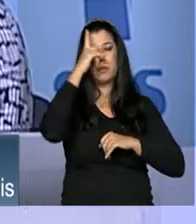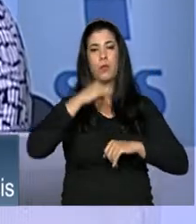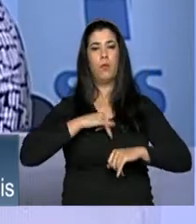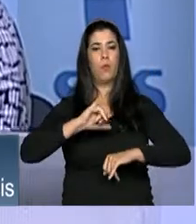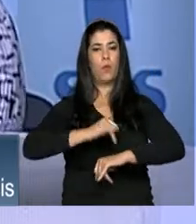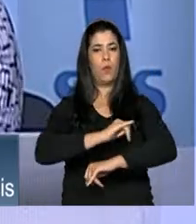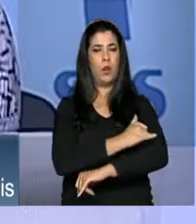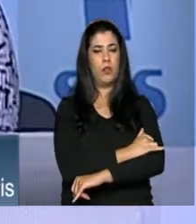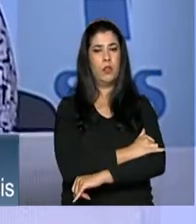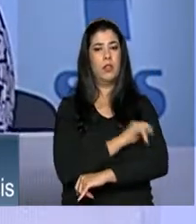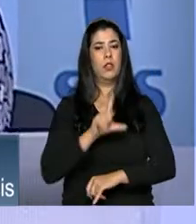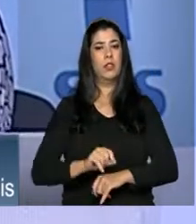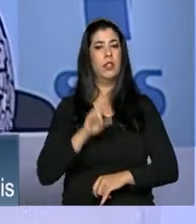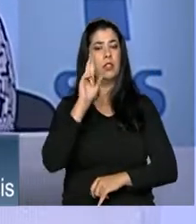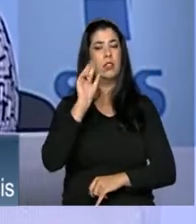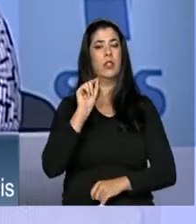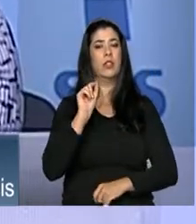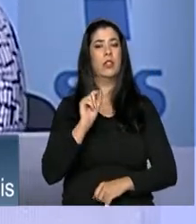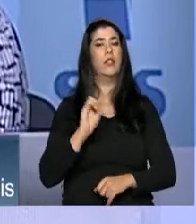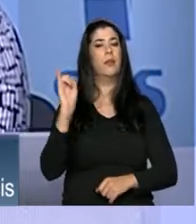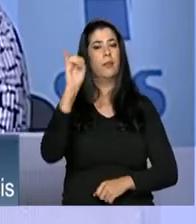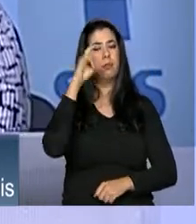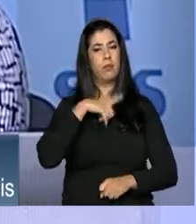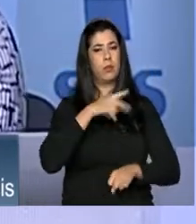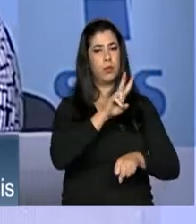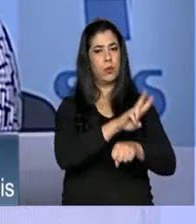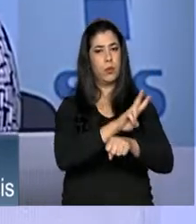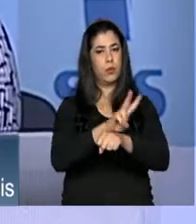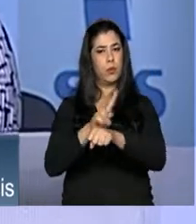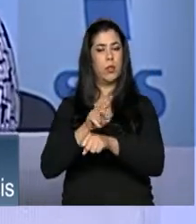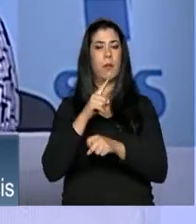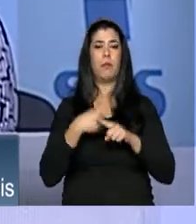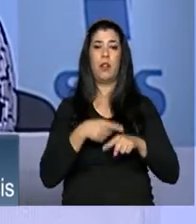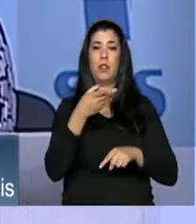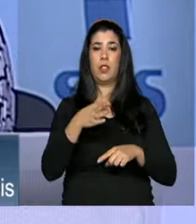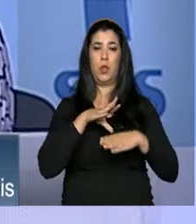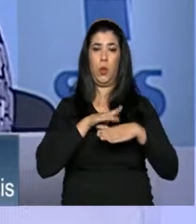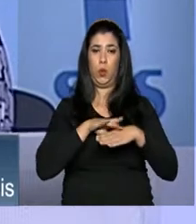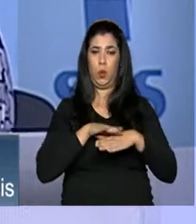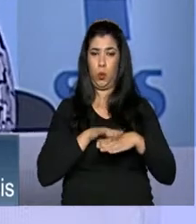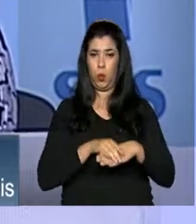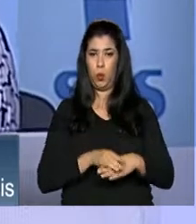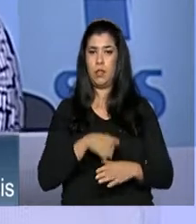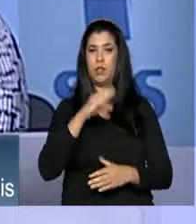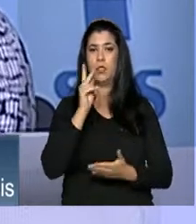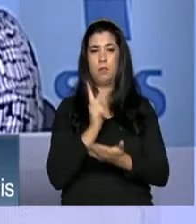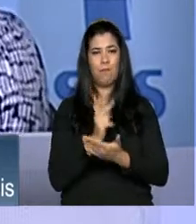Destacamos também a importância desse monitoramento, né, e as doenças crônicas, elas correspondem a